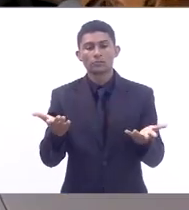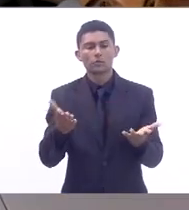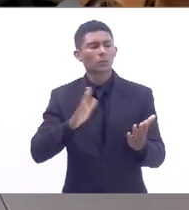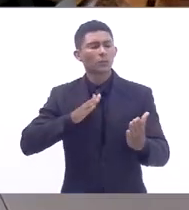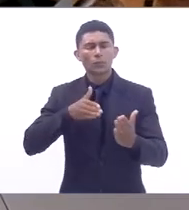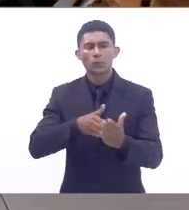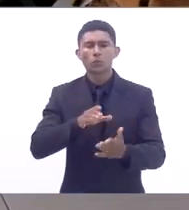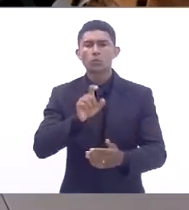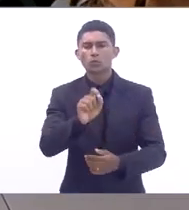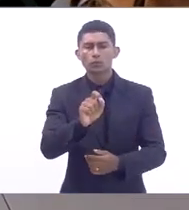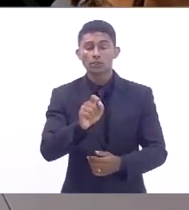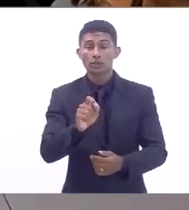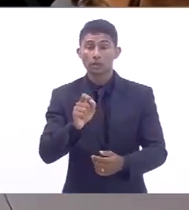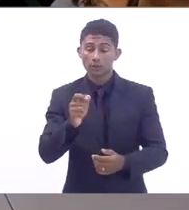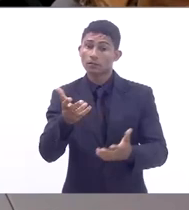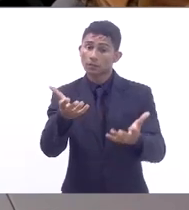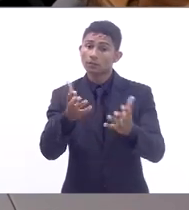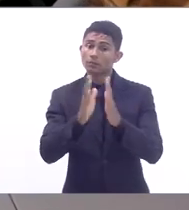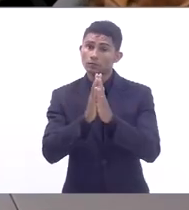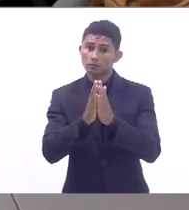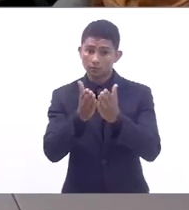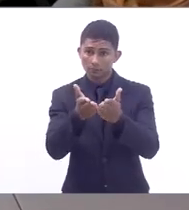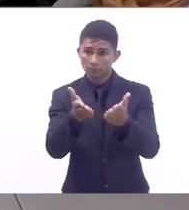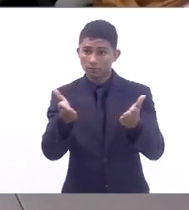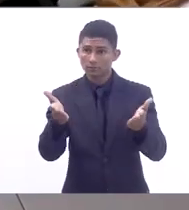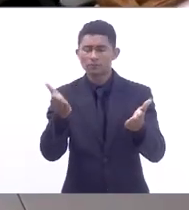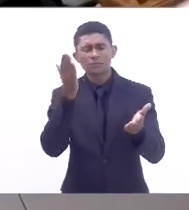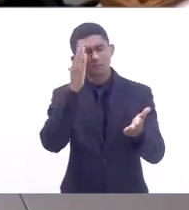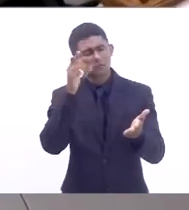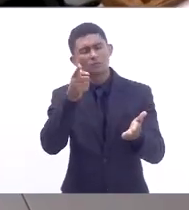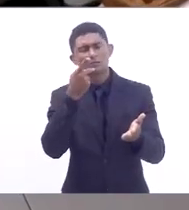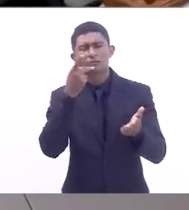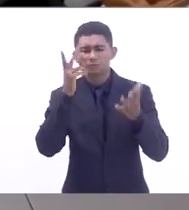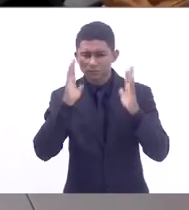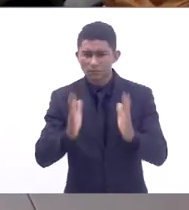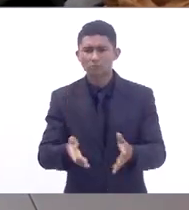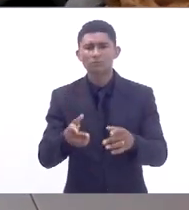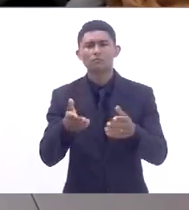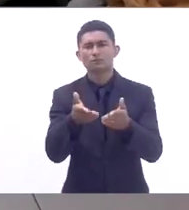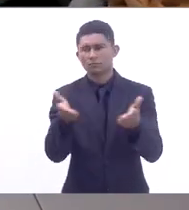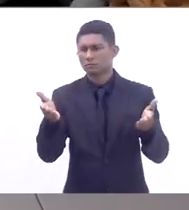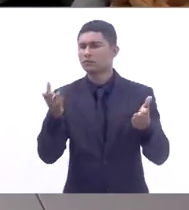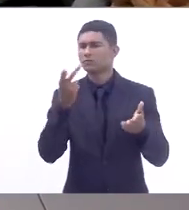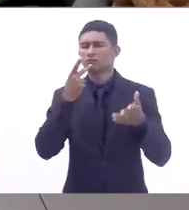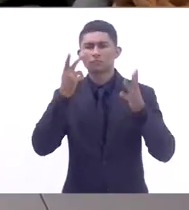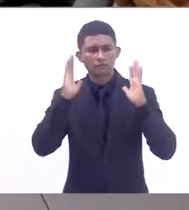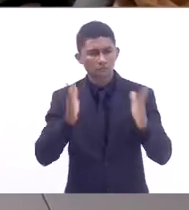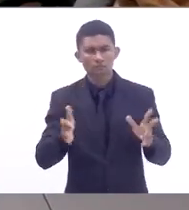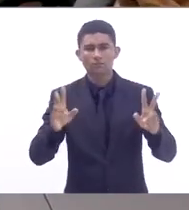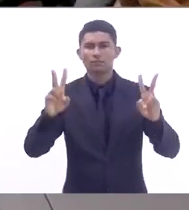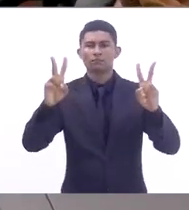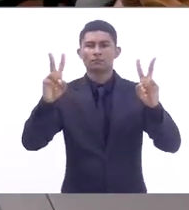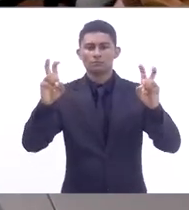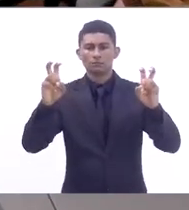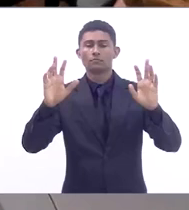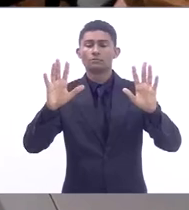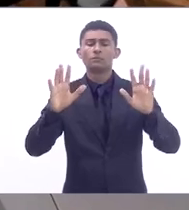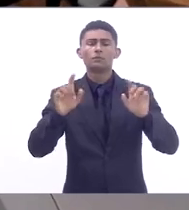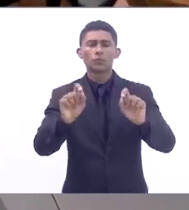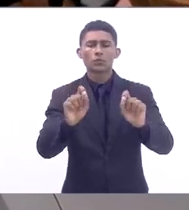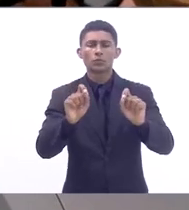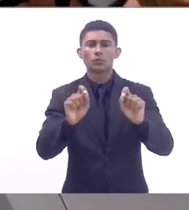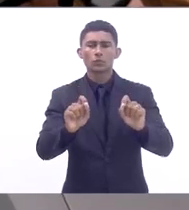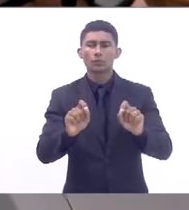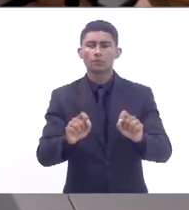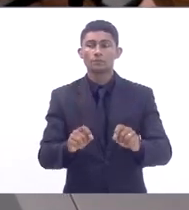da posição oficial dos Senhores eu sei que você já falou o senhor já falaram sobre o assunto mas no